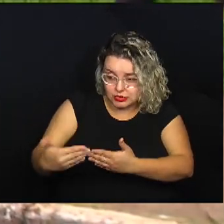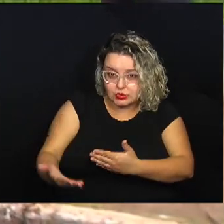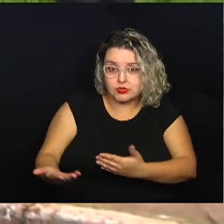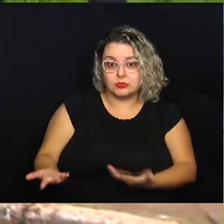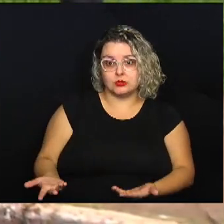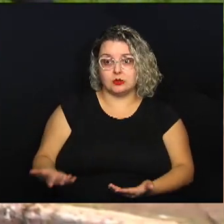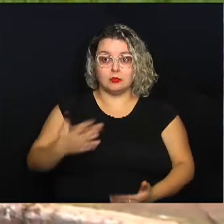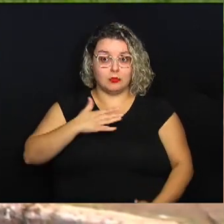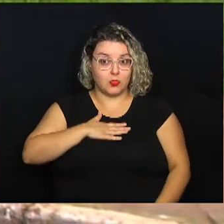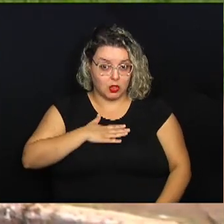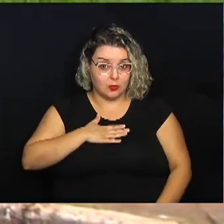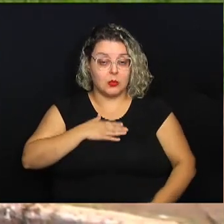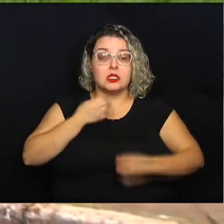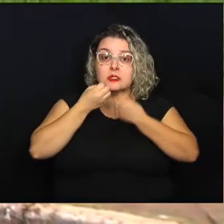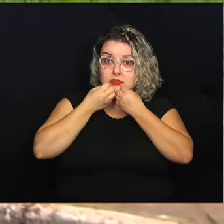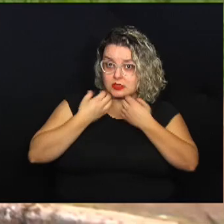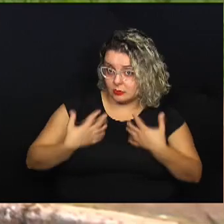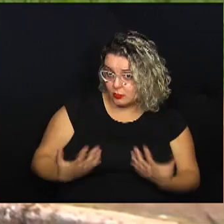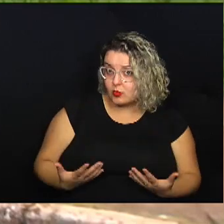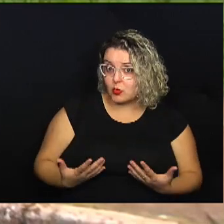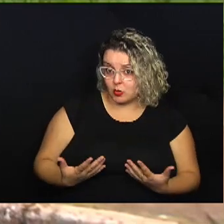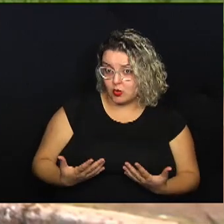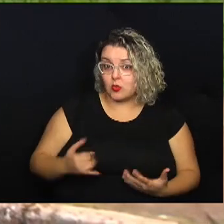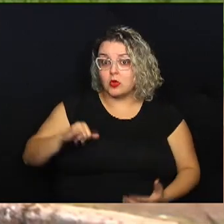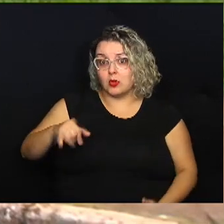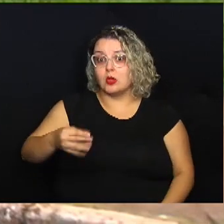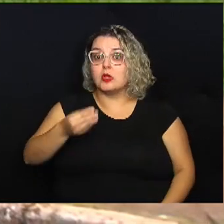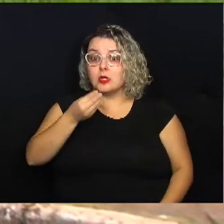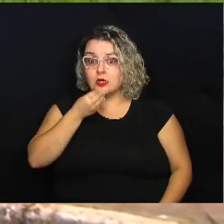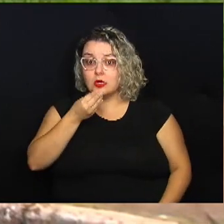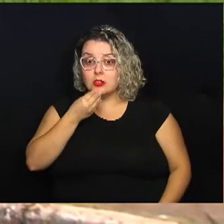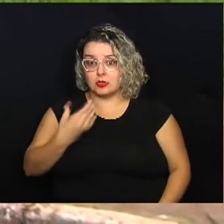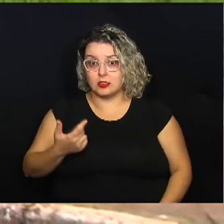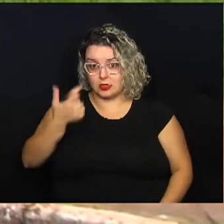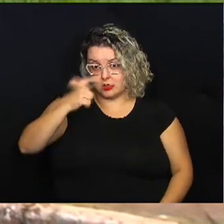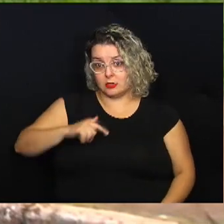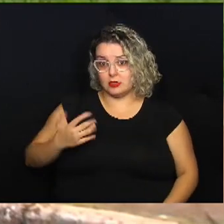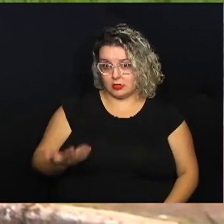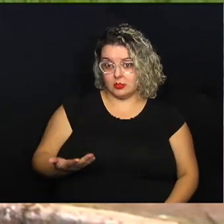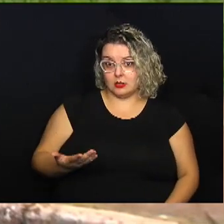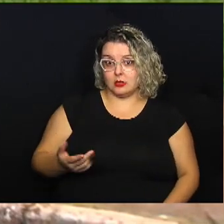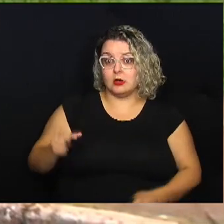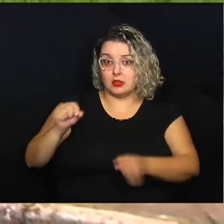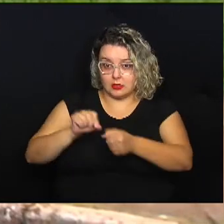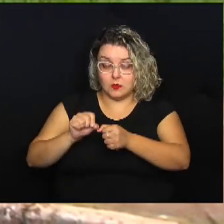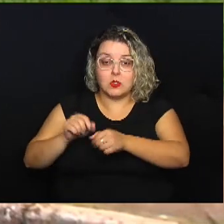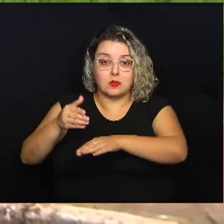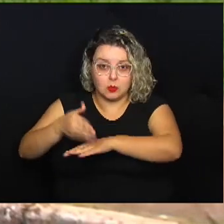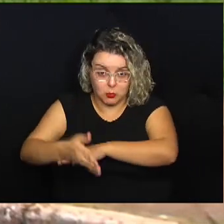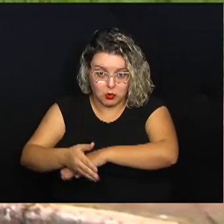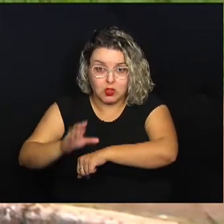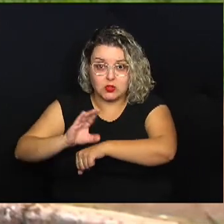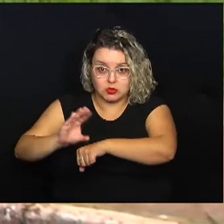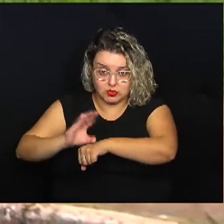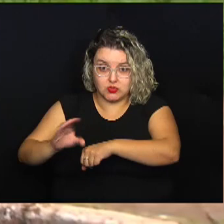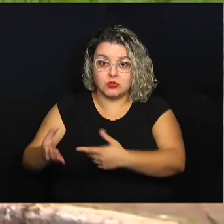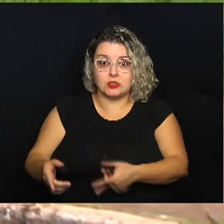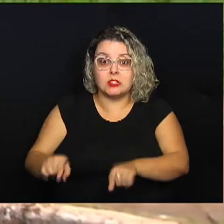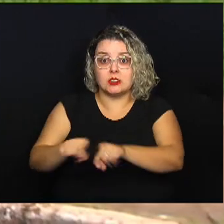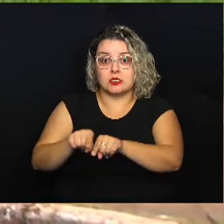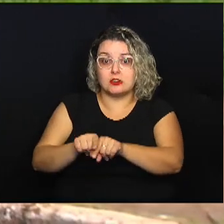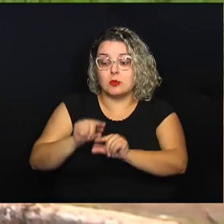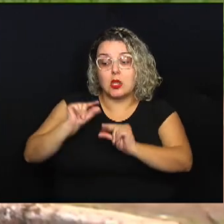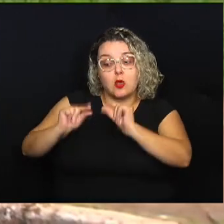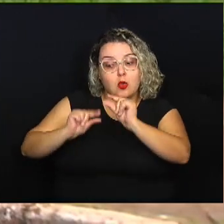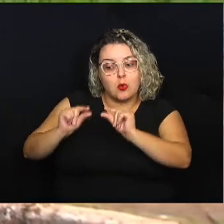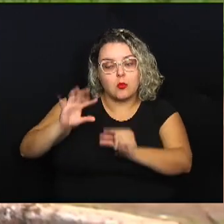para mim está sendo uma oportunidade eu poder fazer parte desse curso e também trazer um pouco